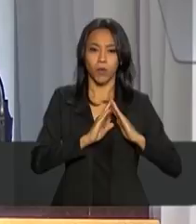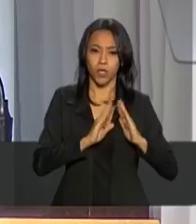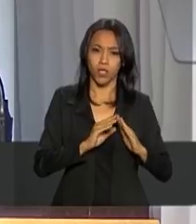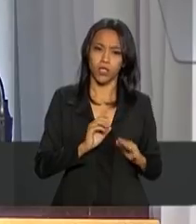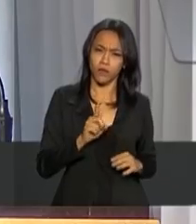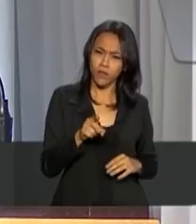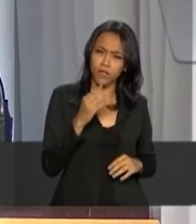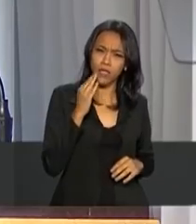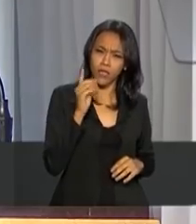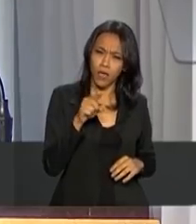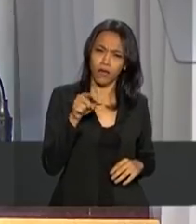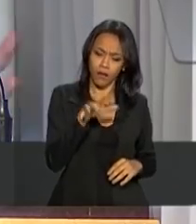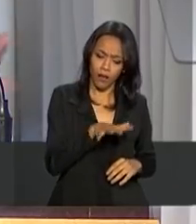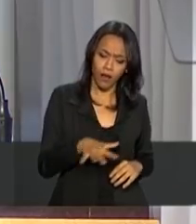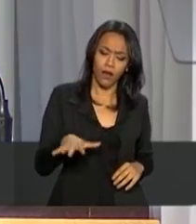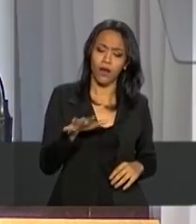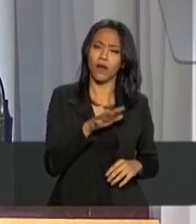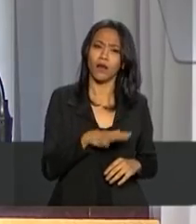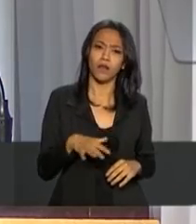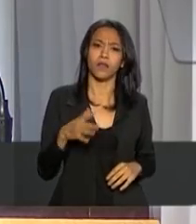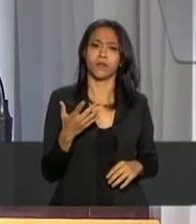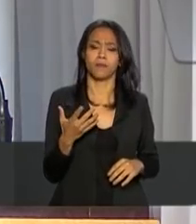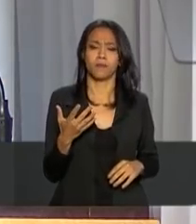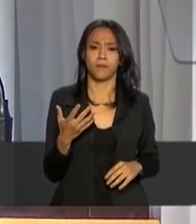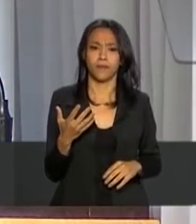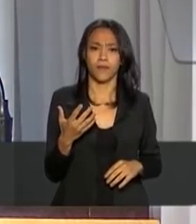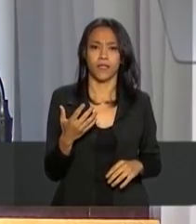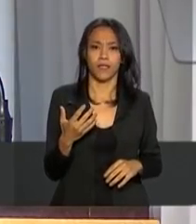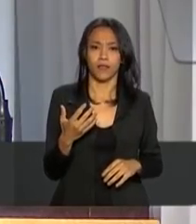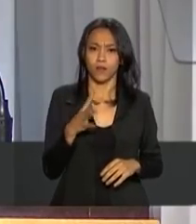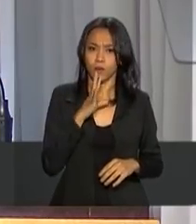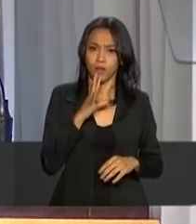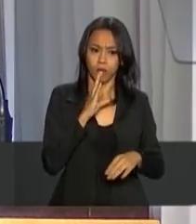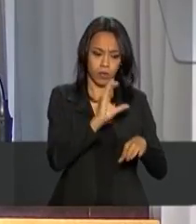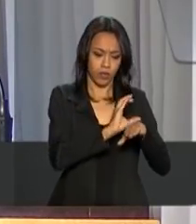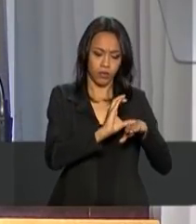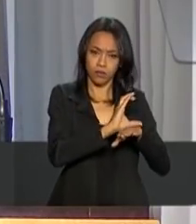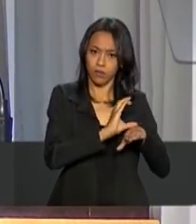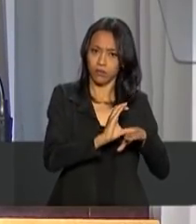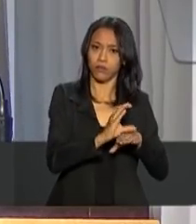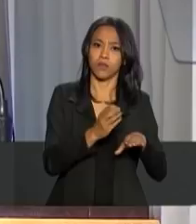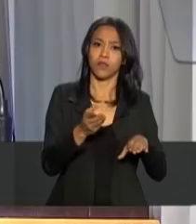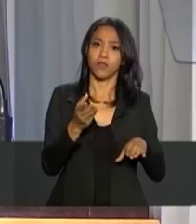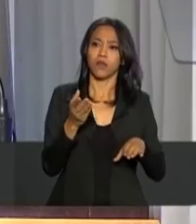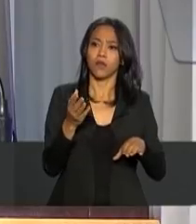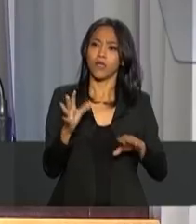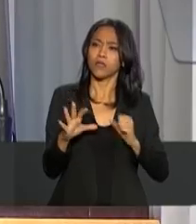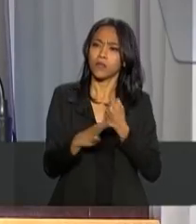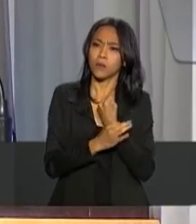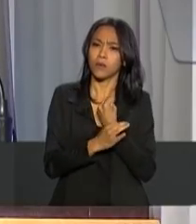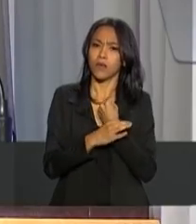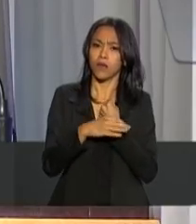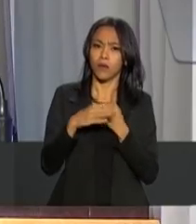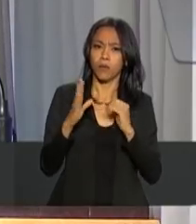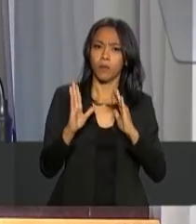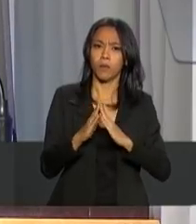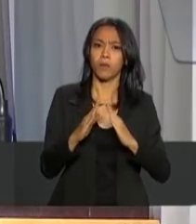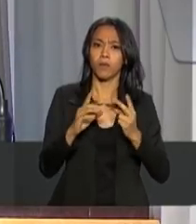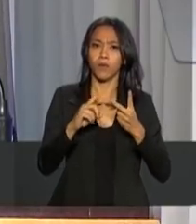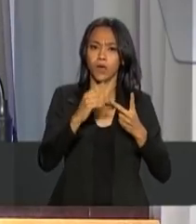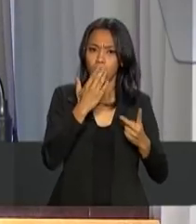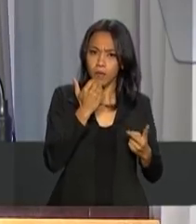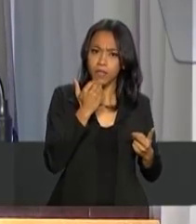da área jurídica, imagine ser ridículo garantir alimentação e moradia, isso lá atrás. Eu disse,